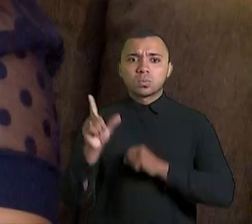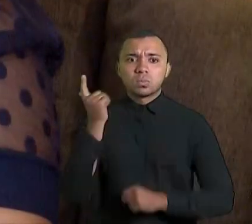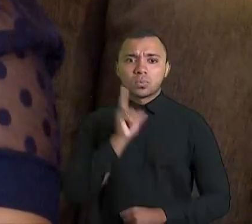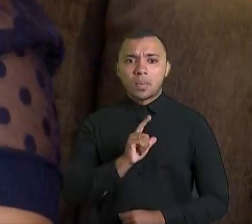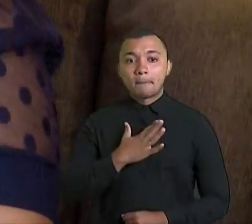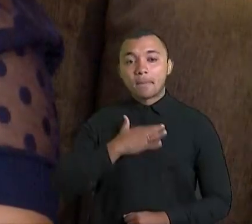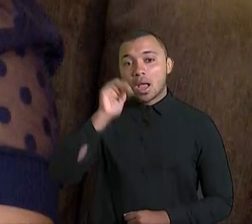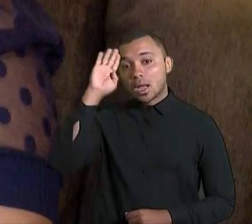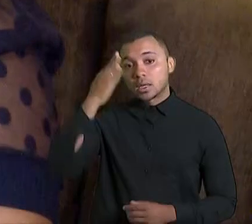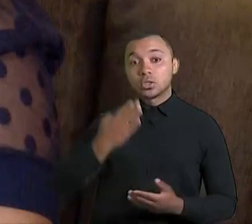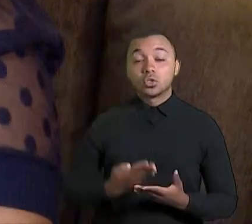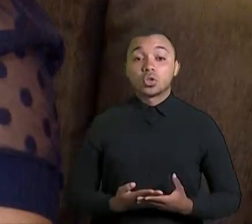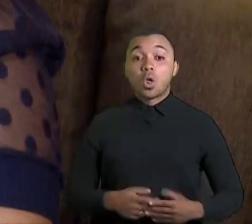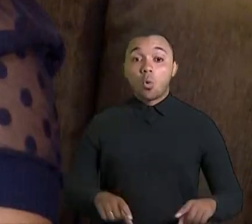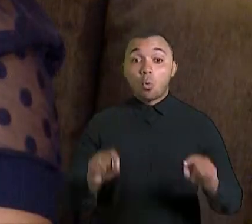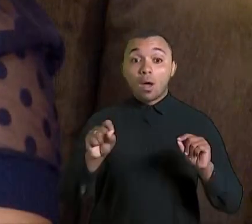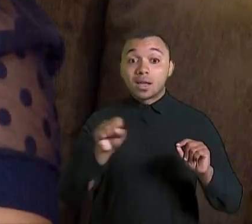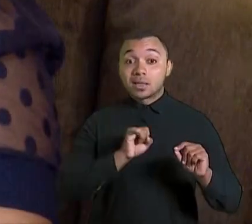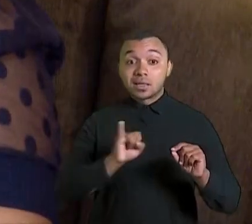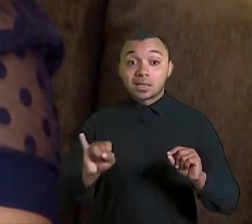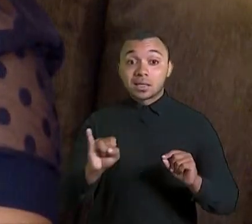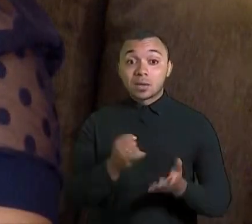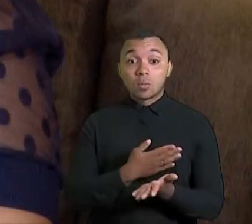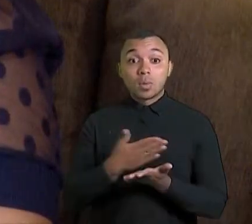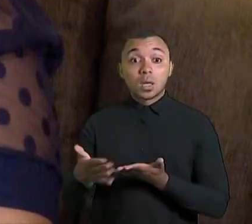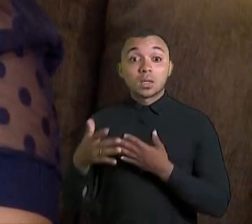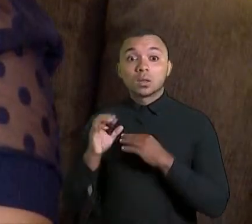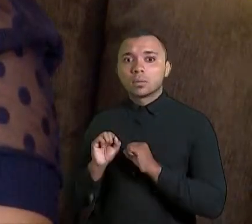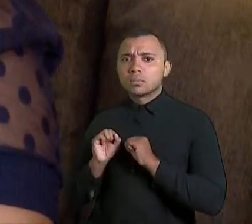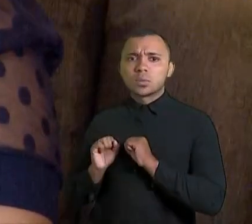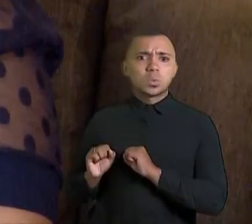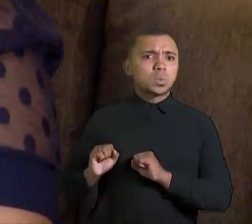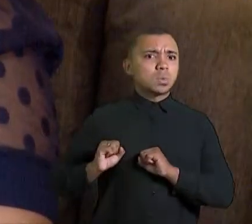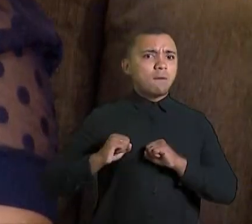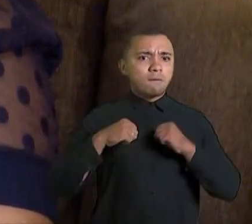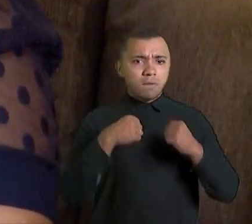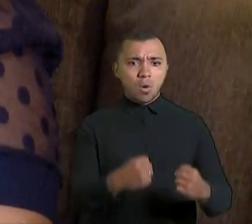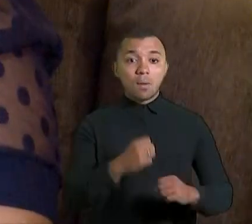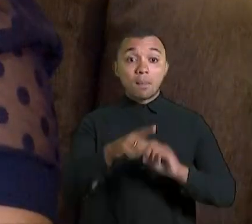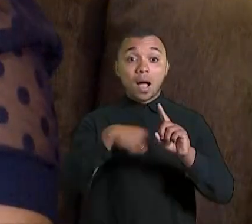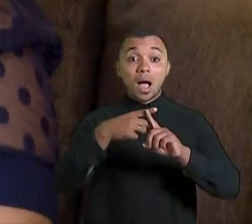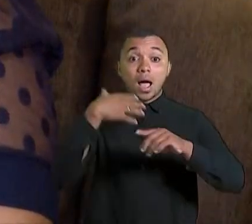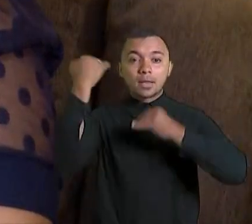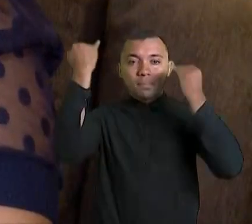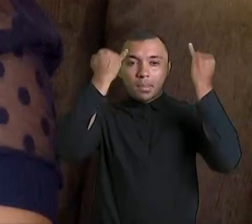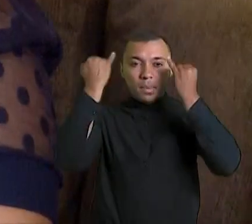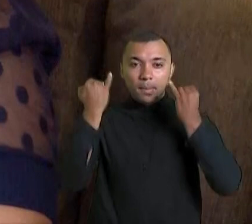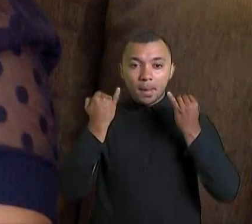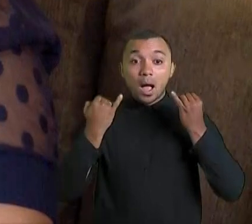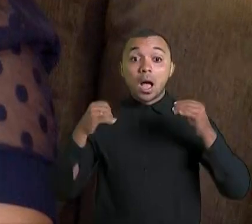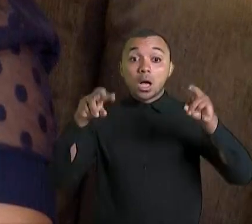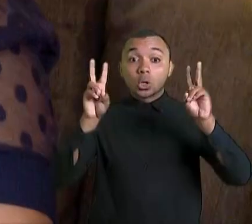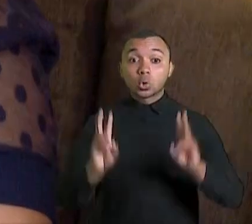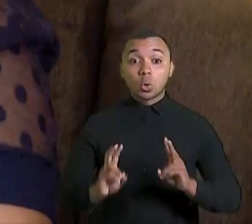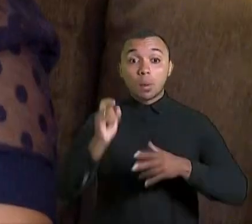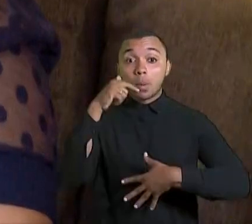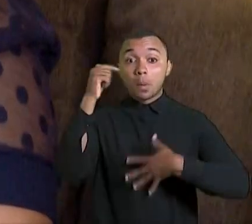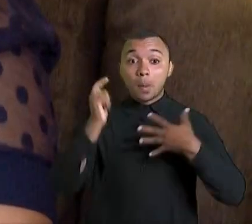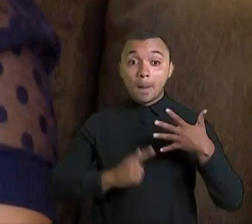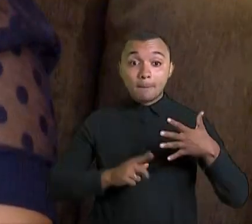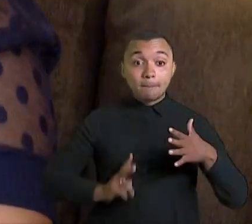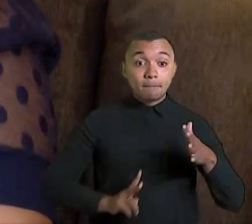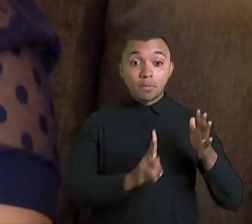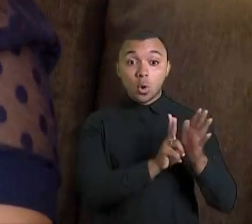acredito que, se houver uma dedicação e, acima de tudo, informação sobre as necessidades da mulher e o que